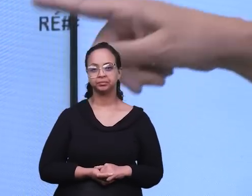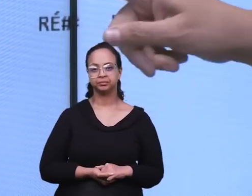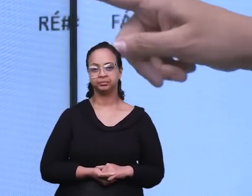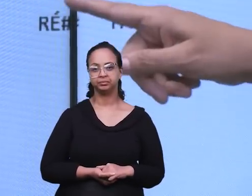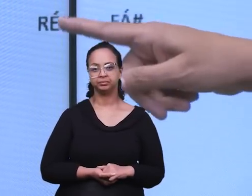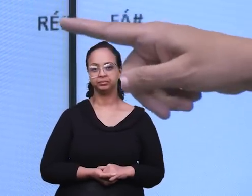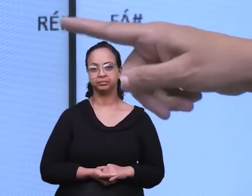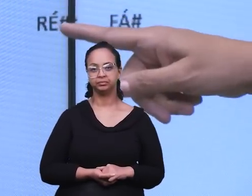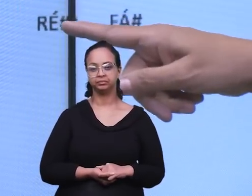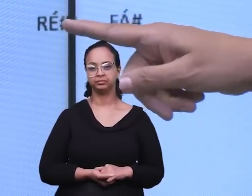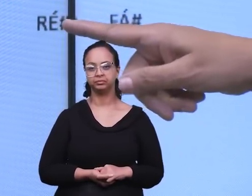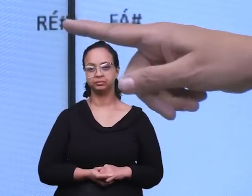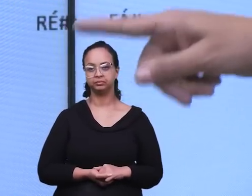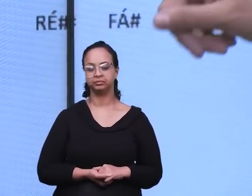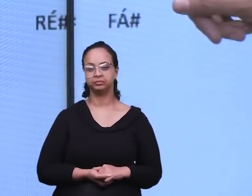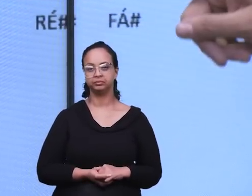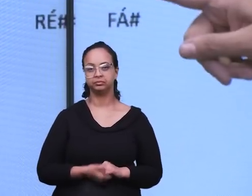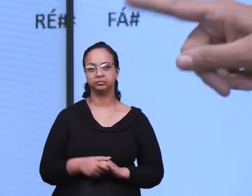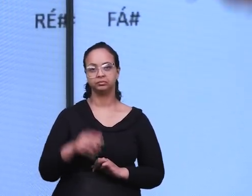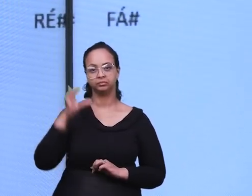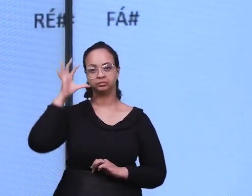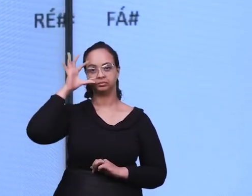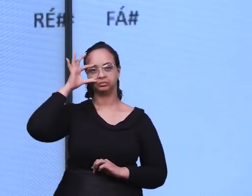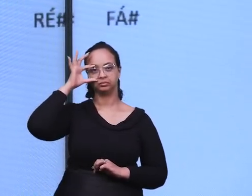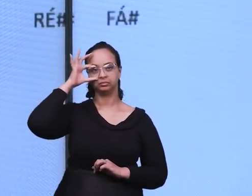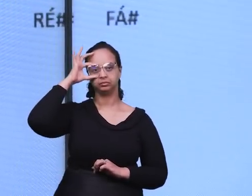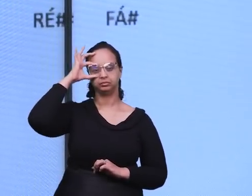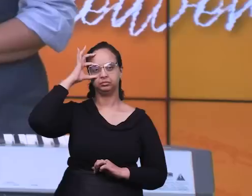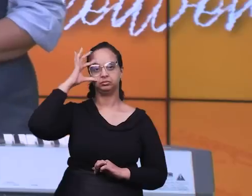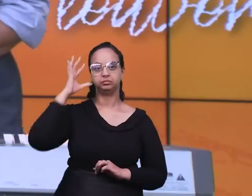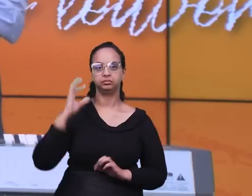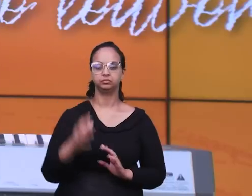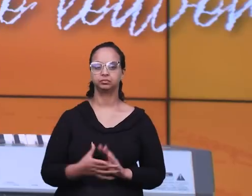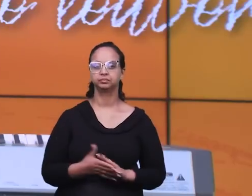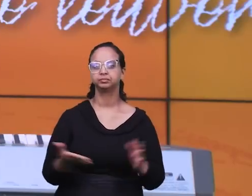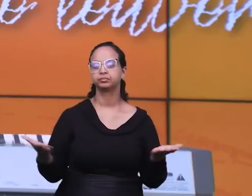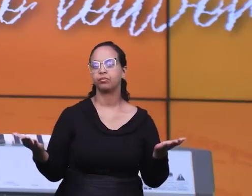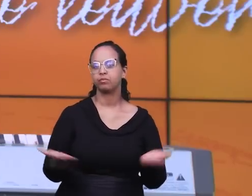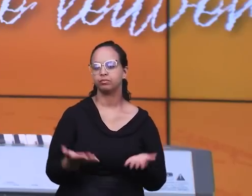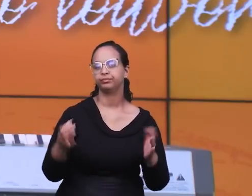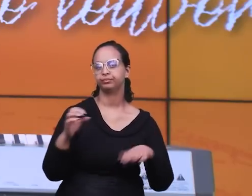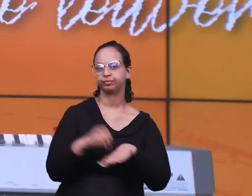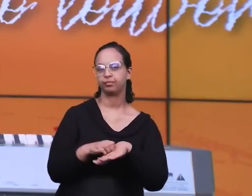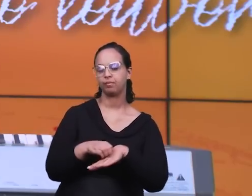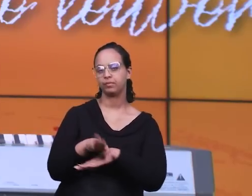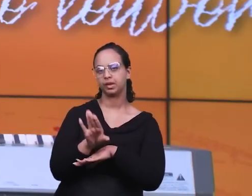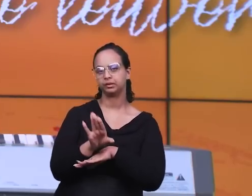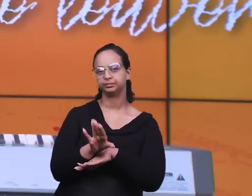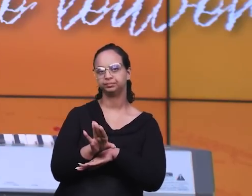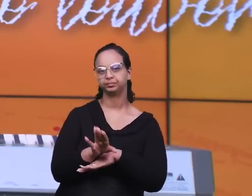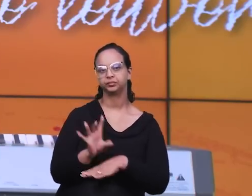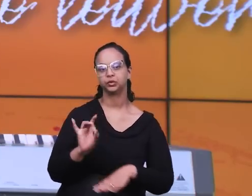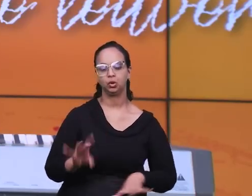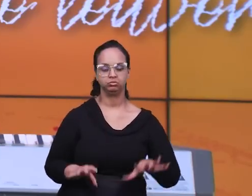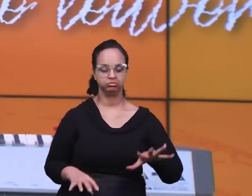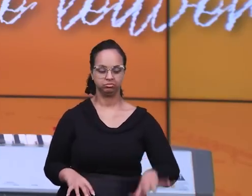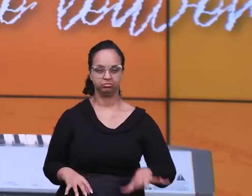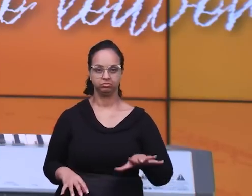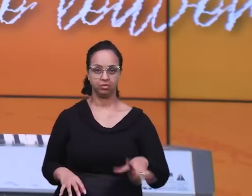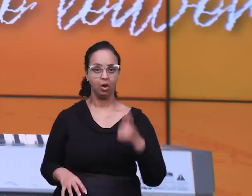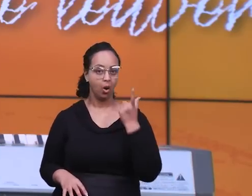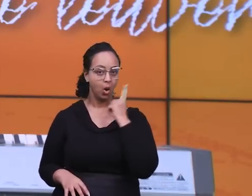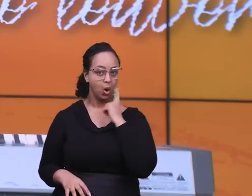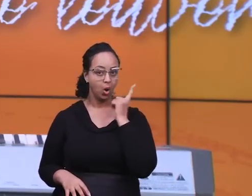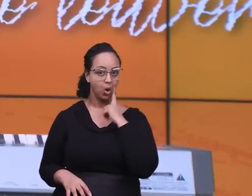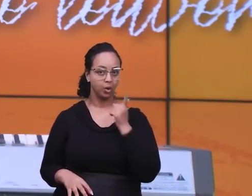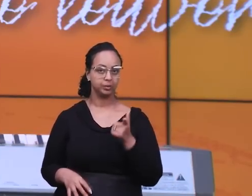natural, Ré sustenido e Fá sustenido. Agora a tia vai passar aqui somente os acordes.